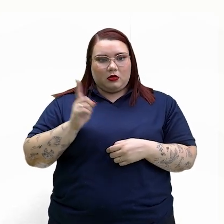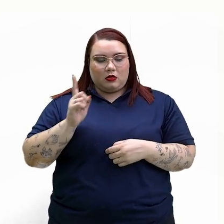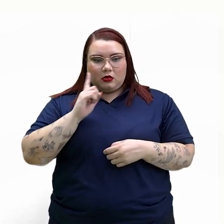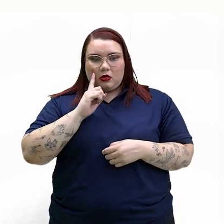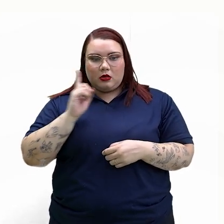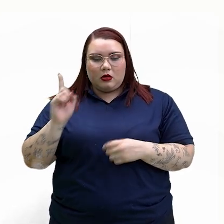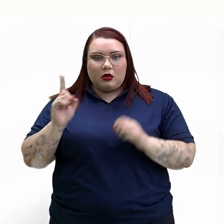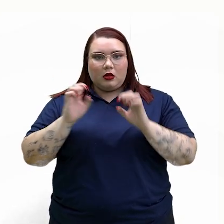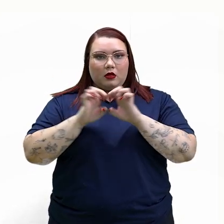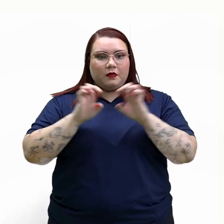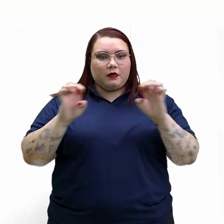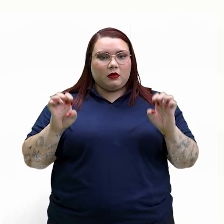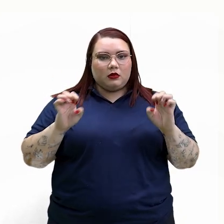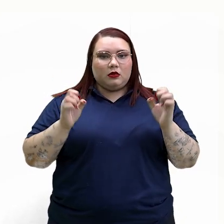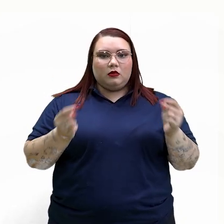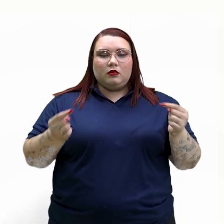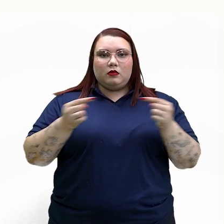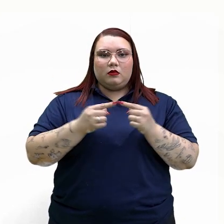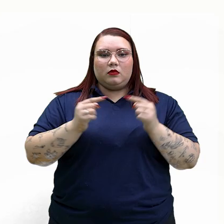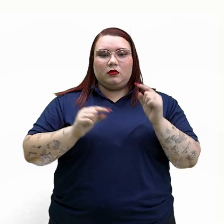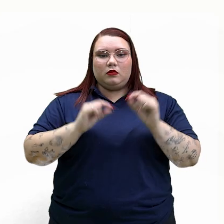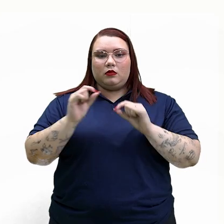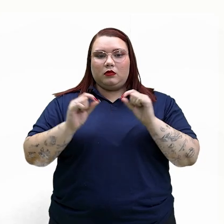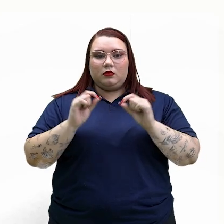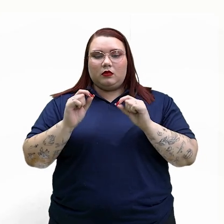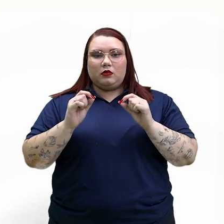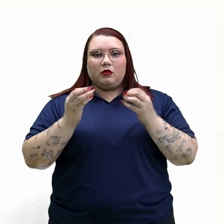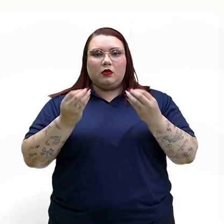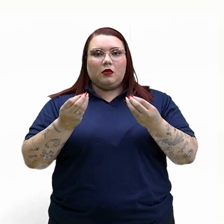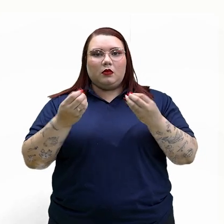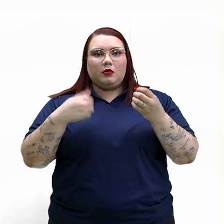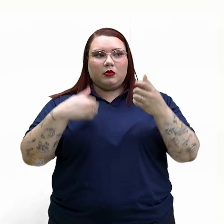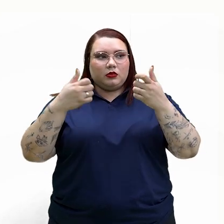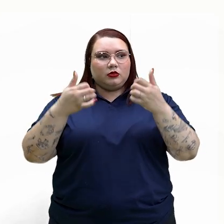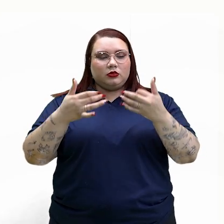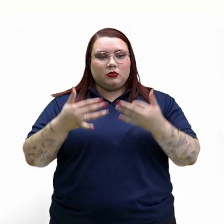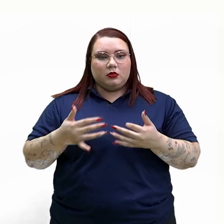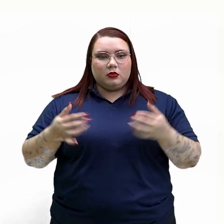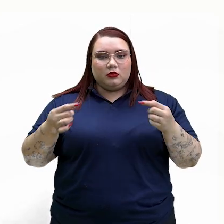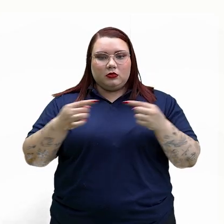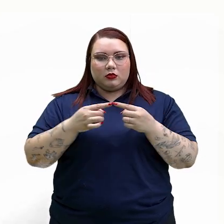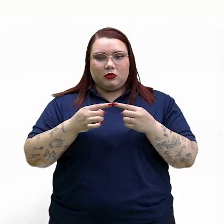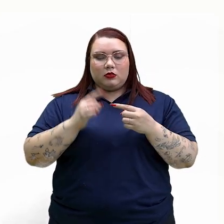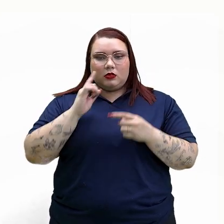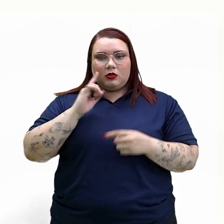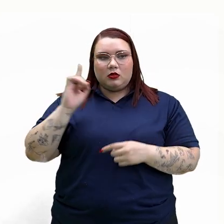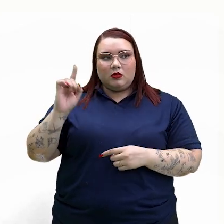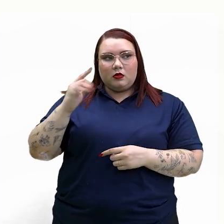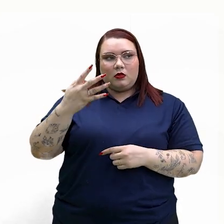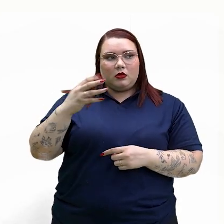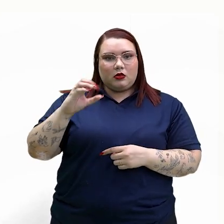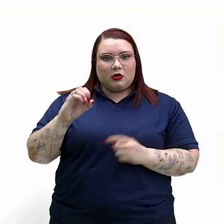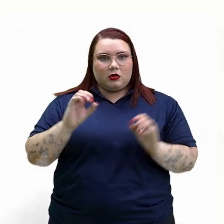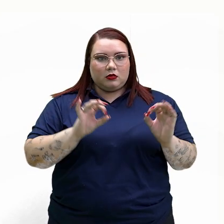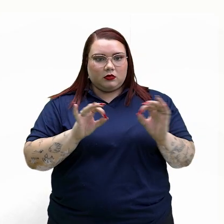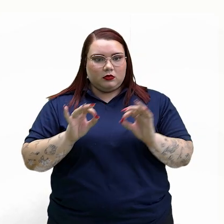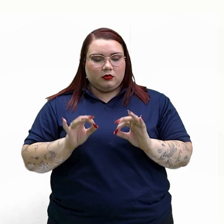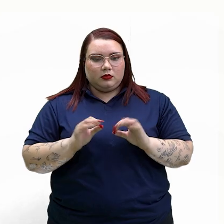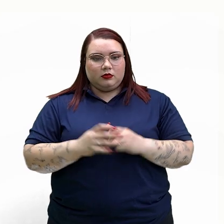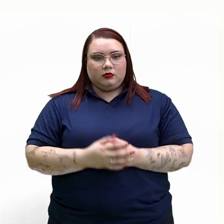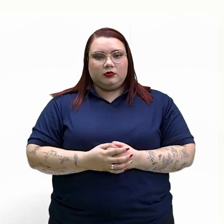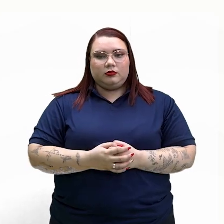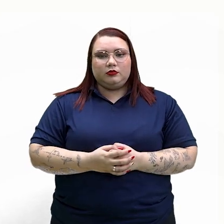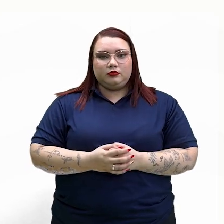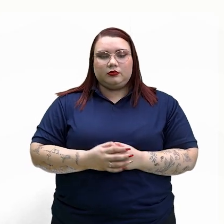ó, é exatamente como eu faço para determinar esse 40. Tudo bem?